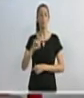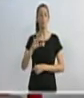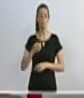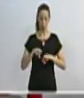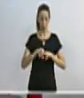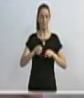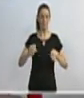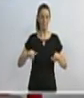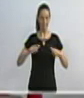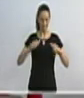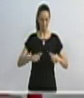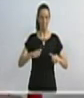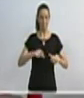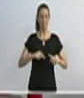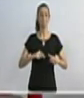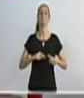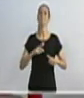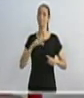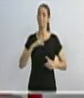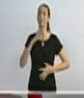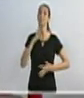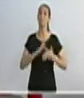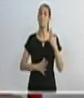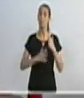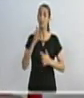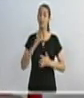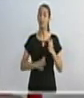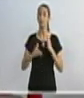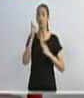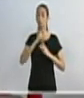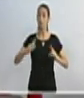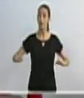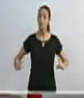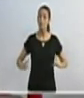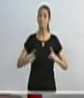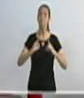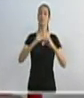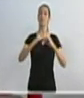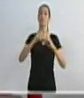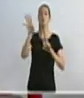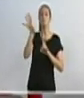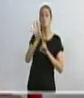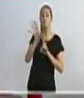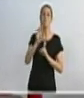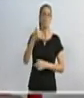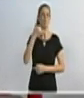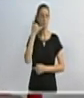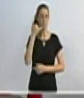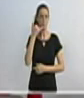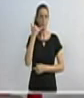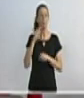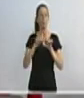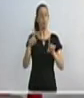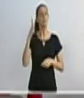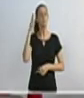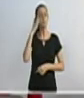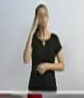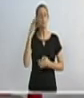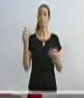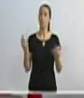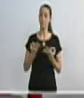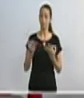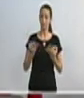solo tem impedido essas instalações. Mas eu tenho certeza perfeitamente que eu acho que